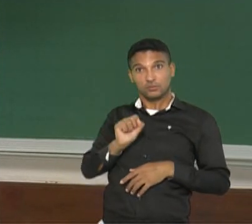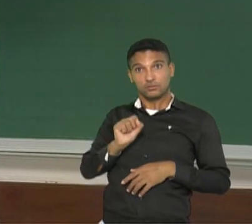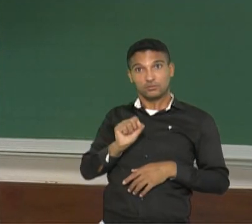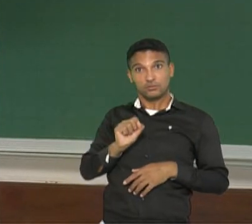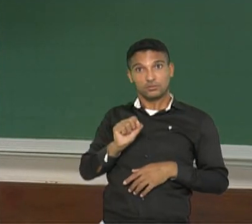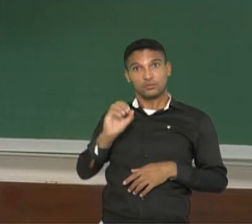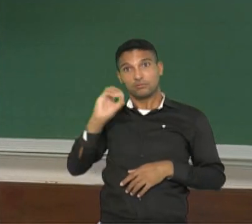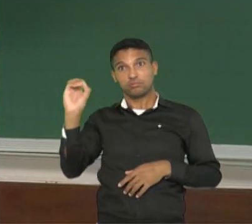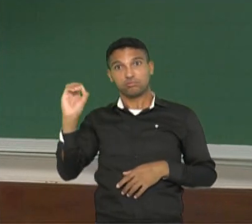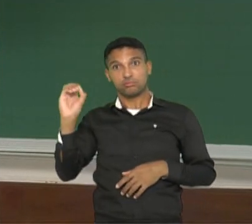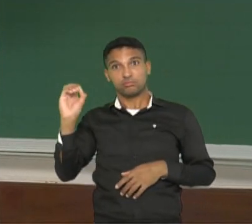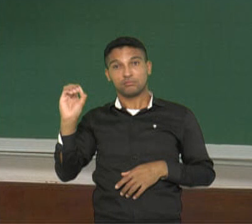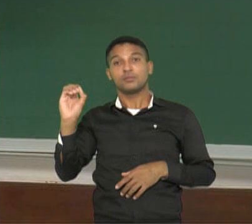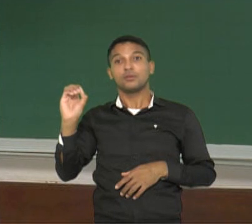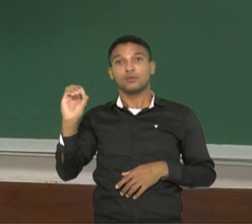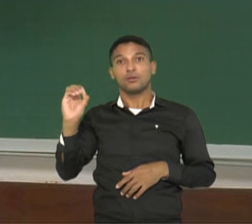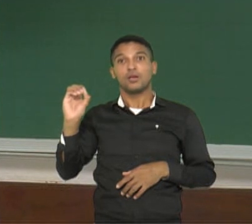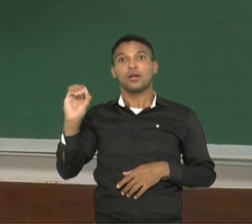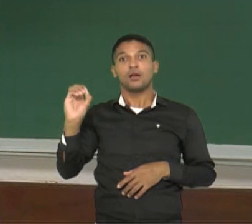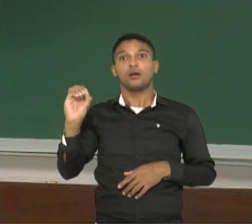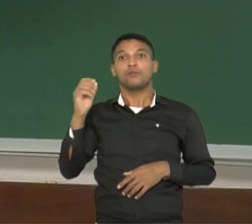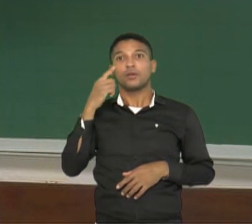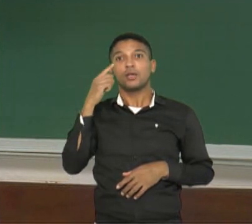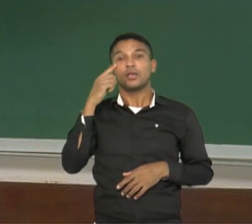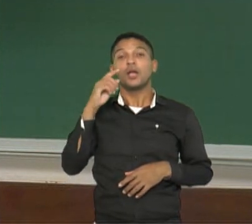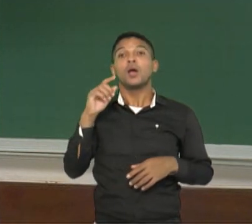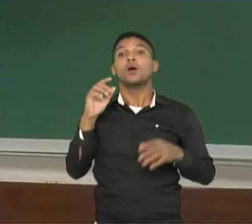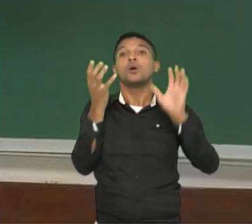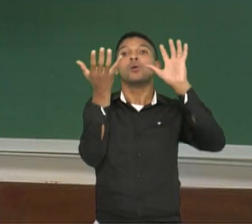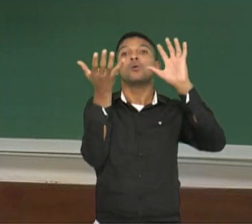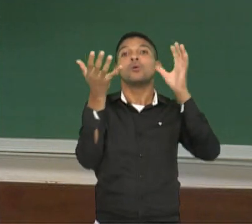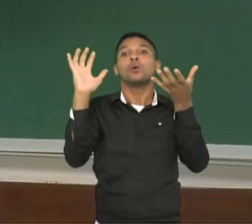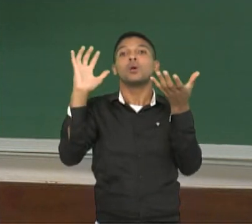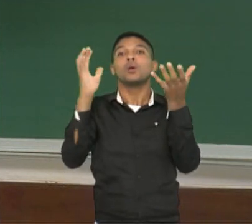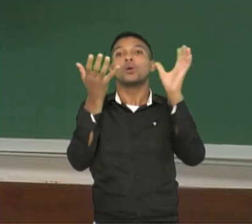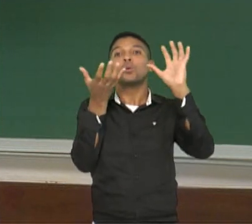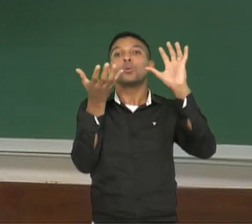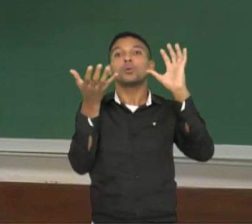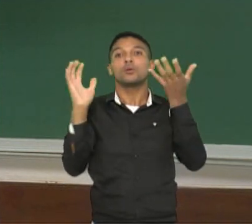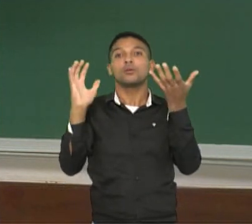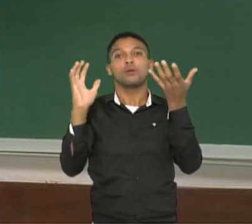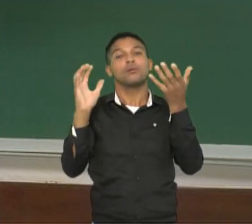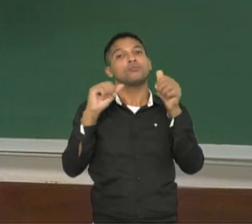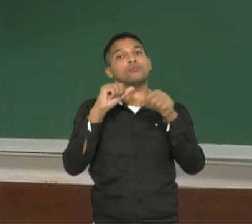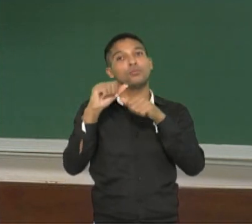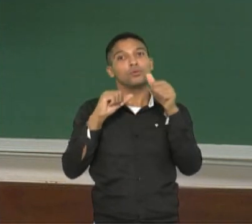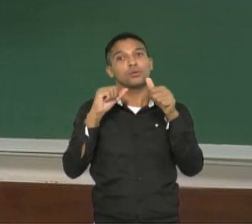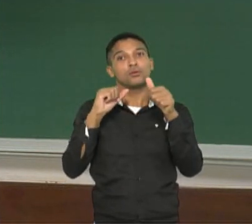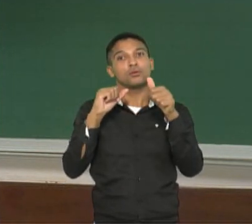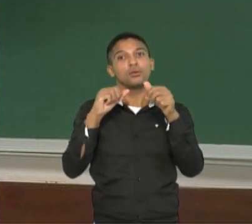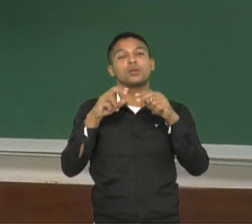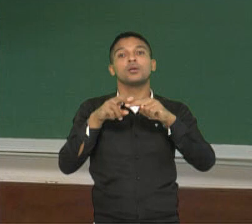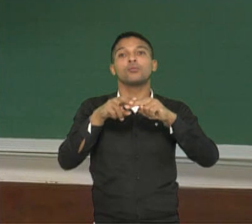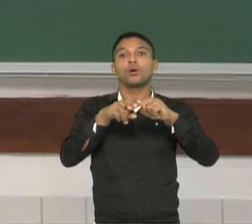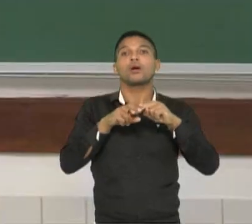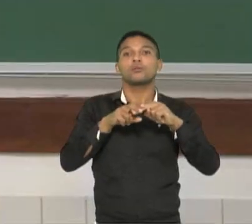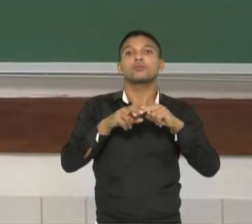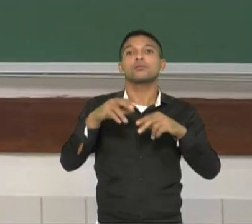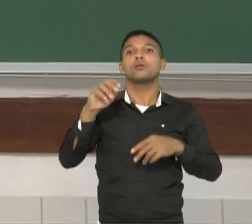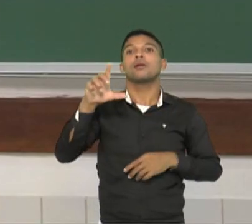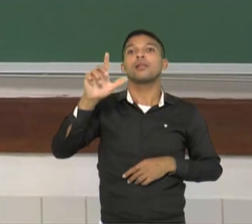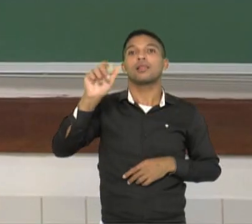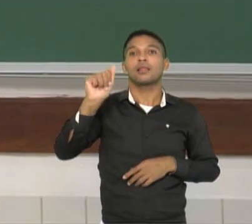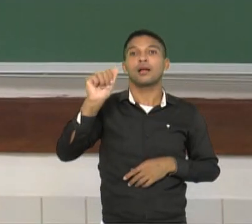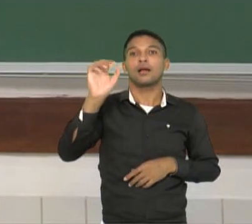vai se tornando mais ameno, as condições climáticas vão alterando em função do aumento da latitude. Olha